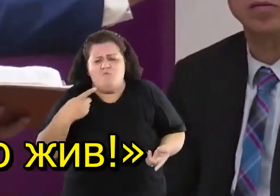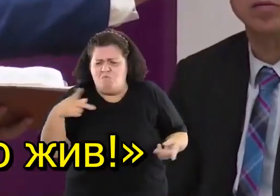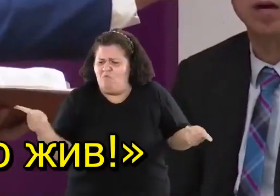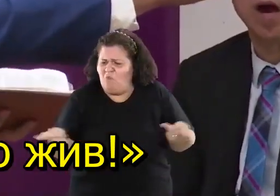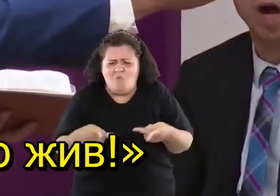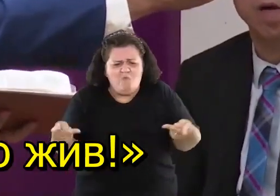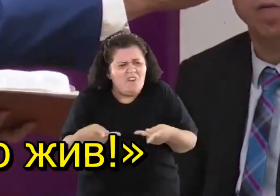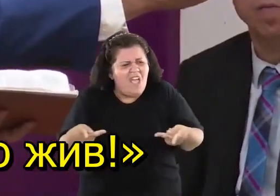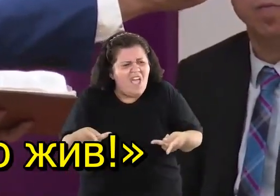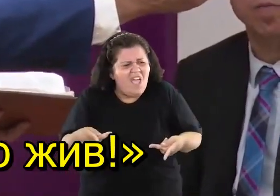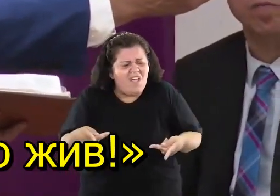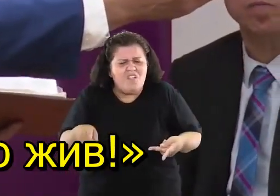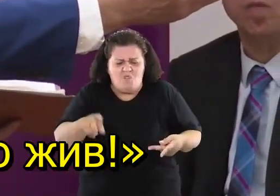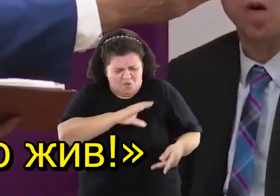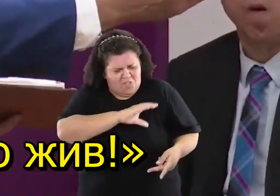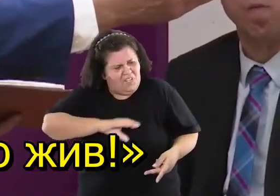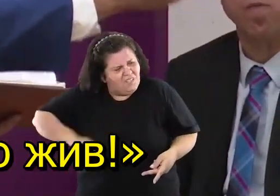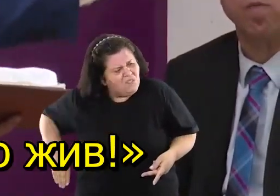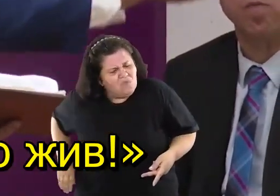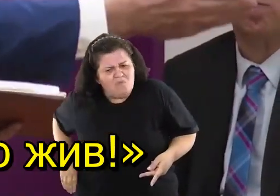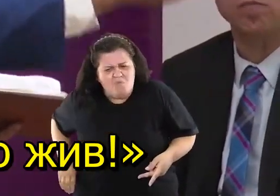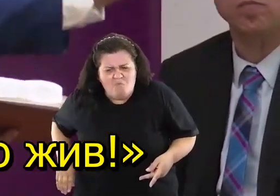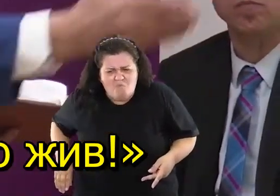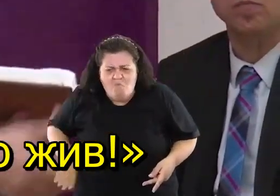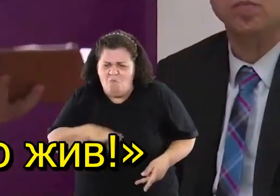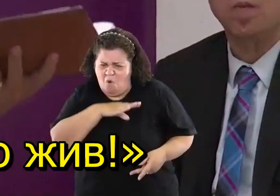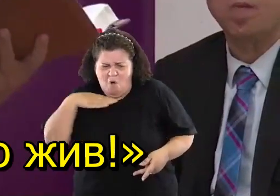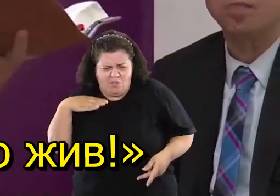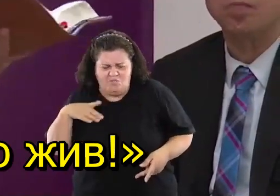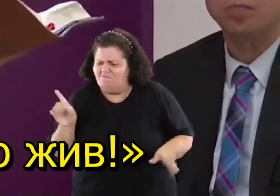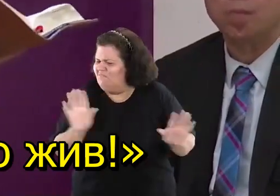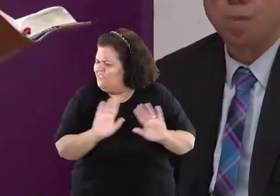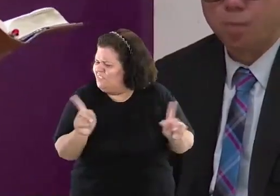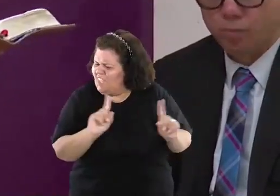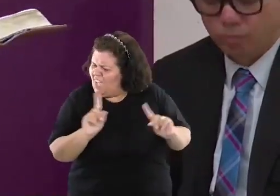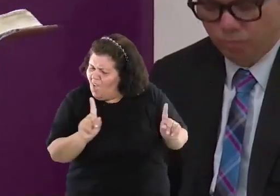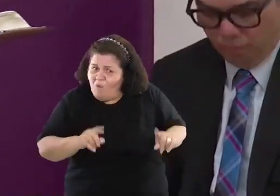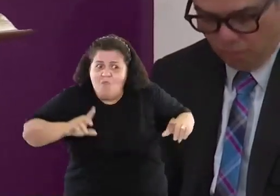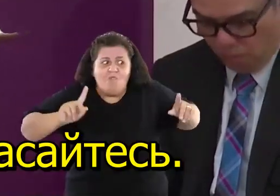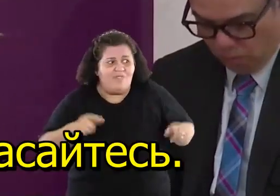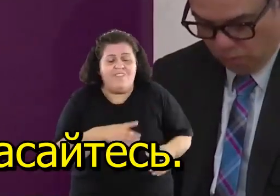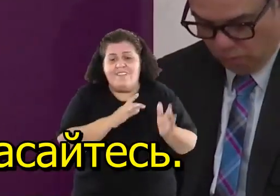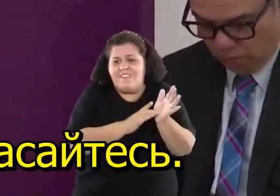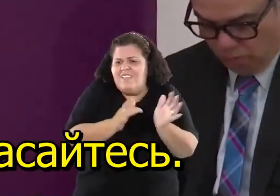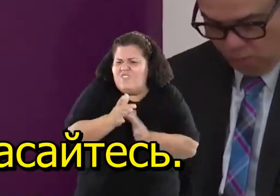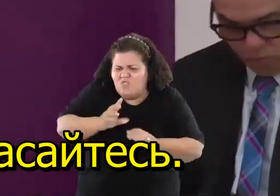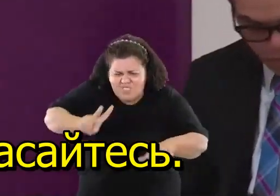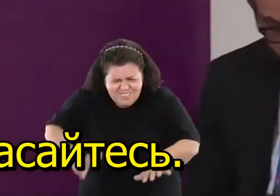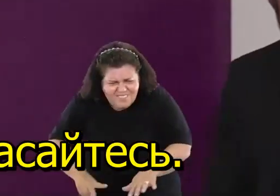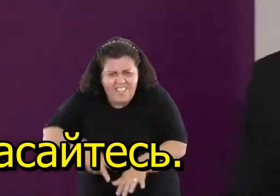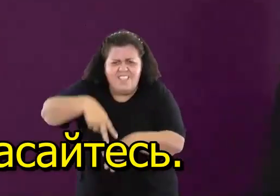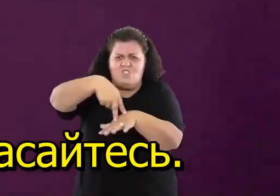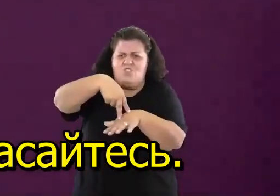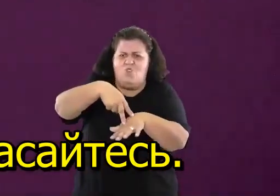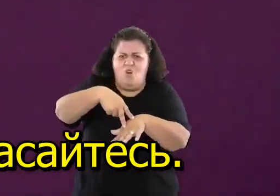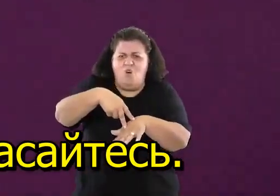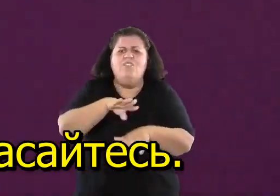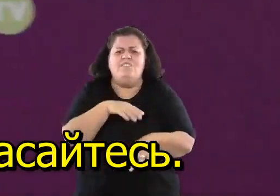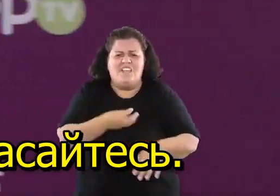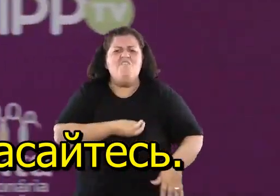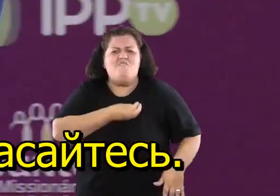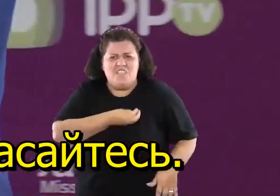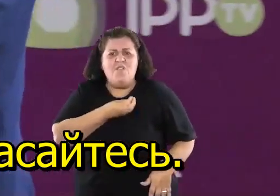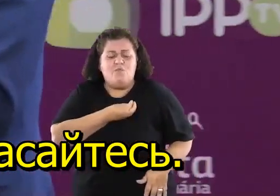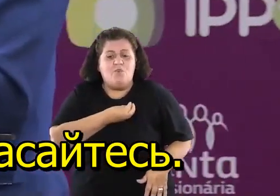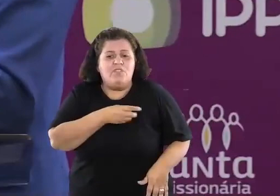Procurar entre os mortos aquele que está vivo. O anjo diz para ela: eu sei, não